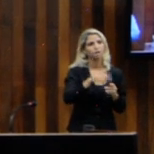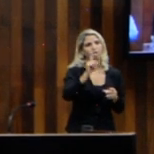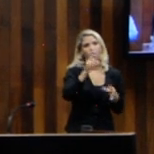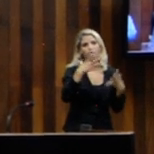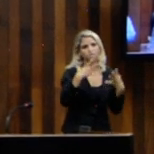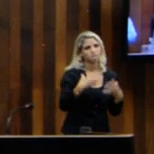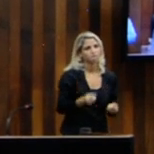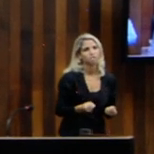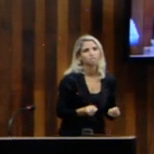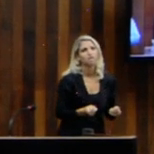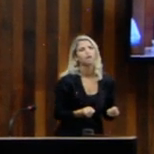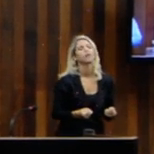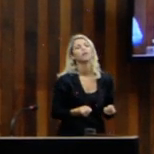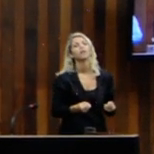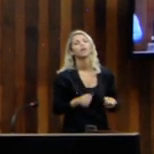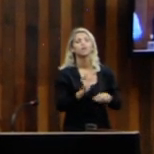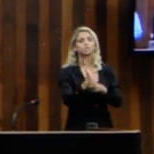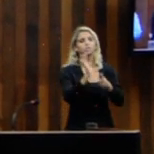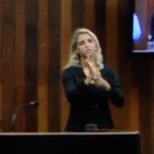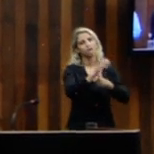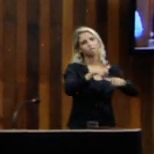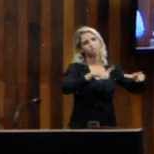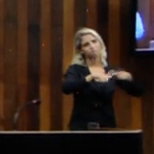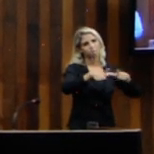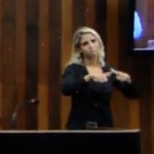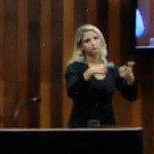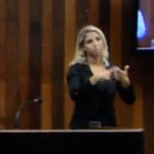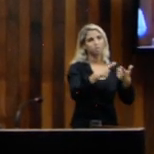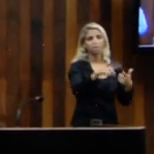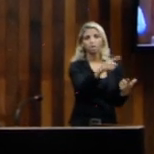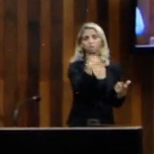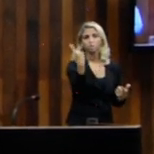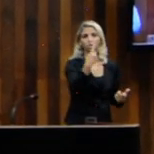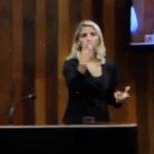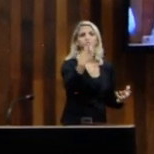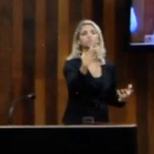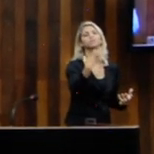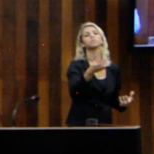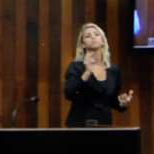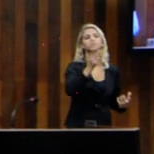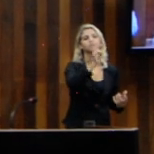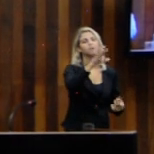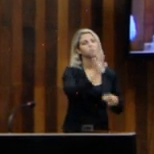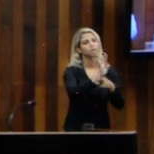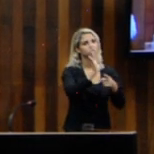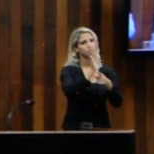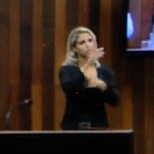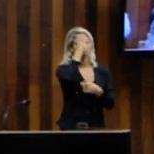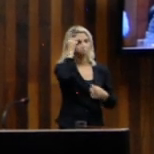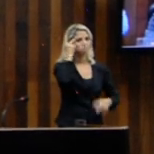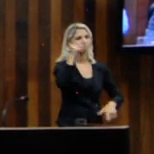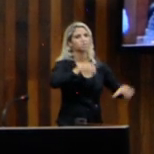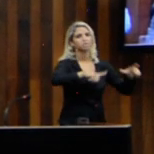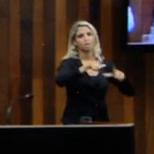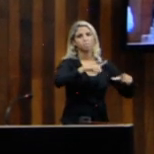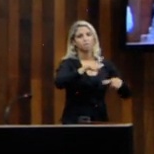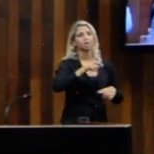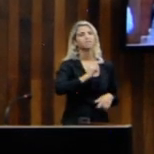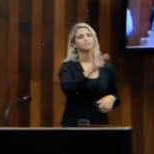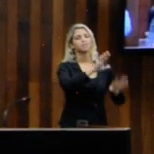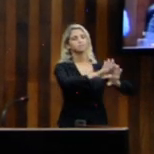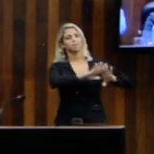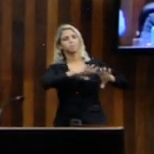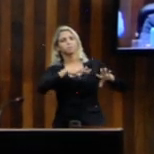o trabalhador. Dentro de nossas possibilidades, dentro daquilo que a gente pode fazer, a gente está sempre prestes e